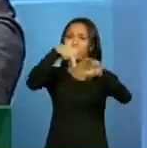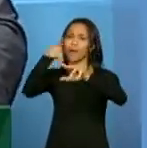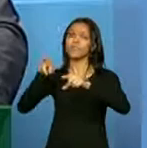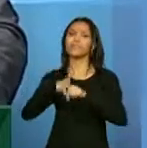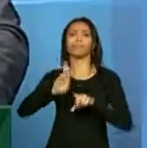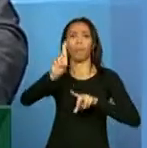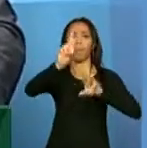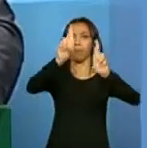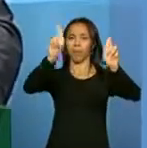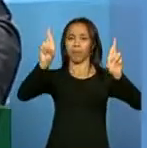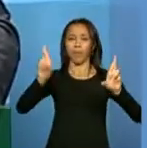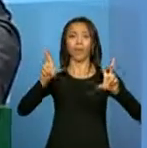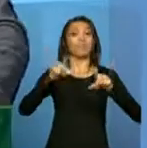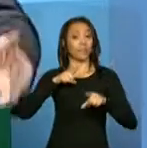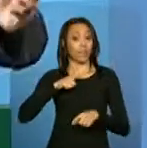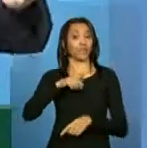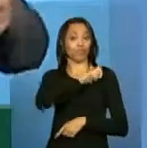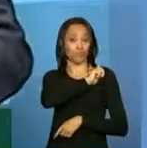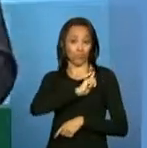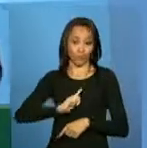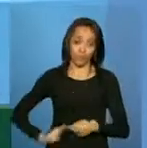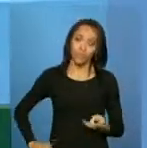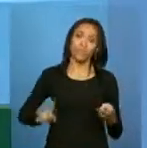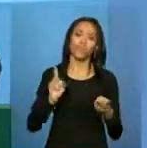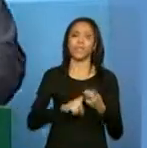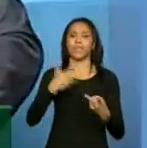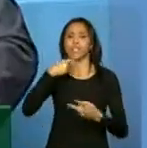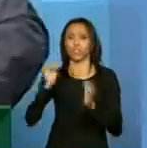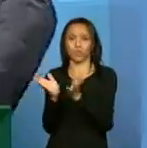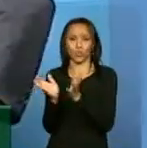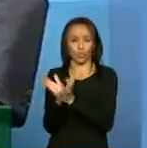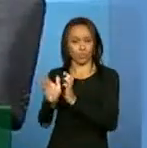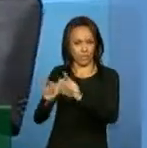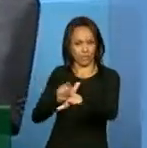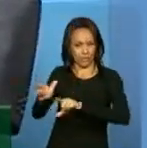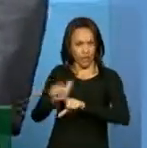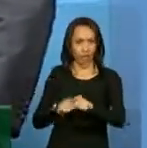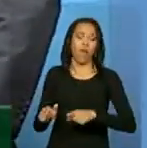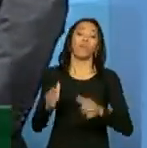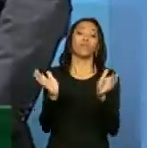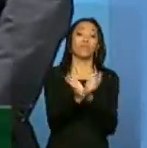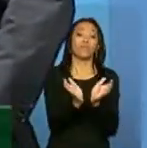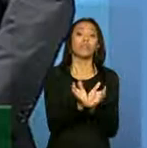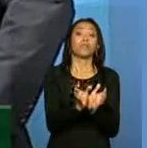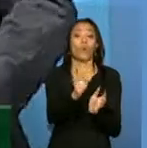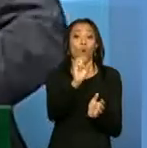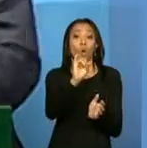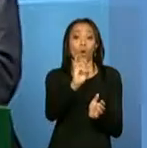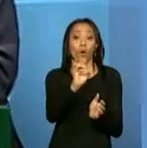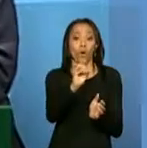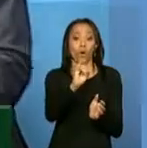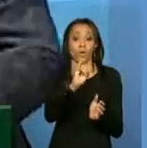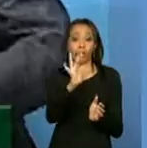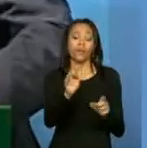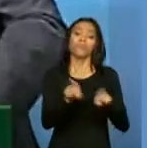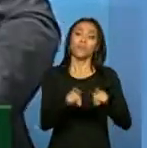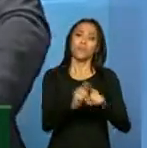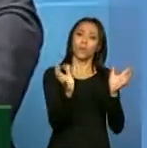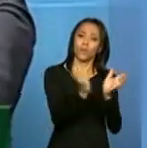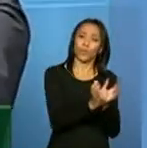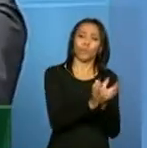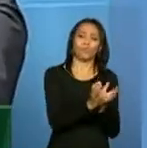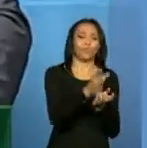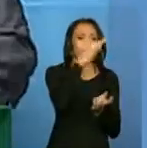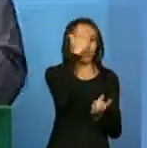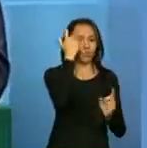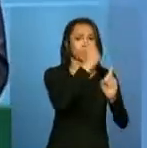representantes. Temos aqui representantes dos governos, dos empregadores, dos empregados, da OIT, da sociedade civil. E também